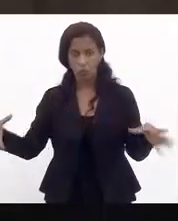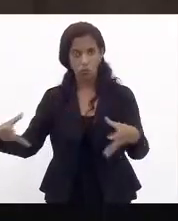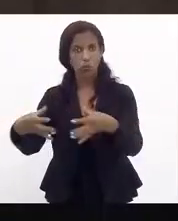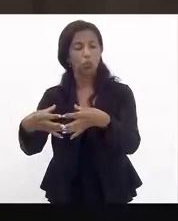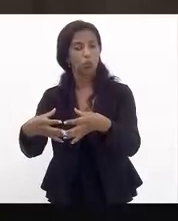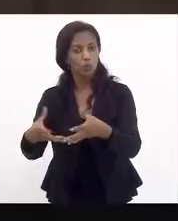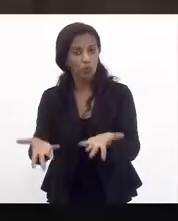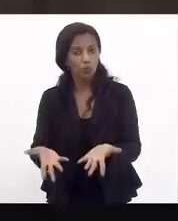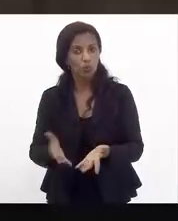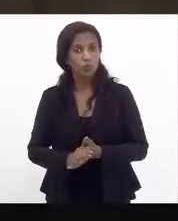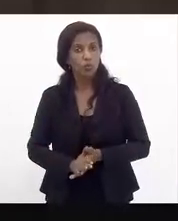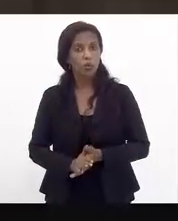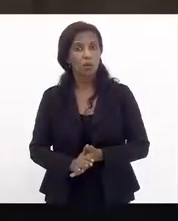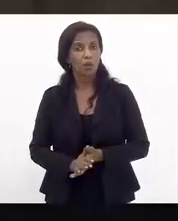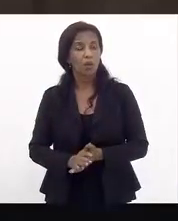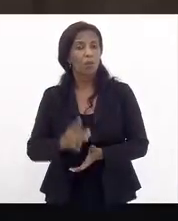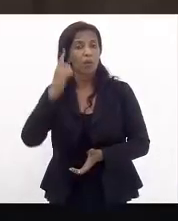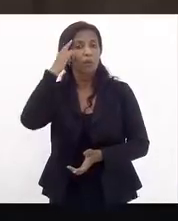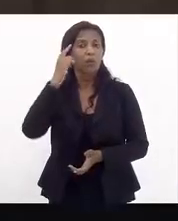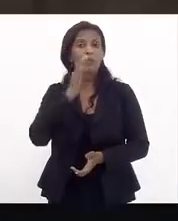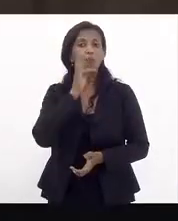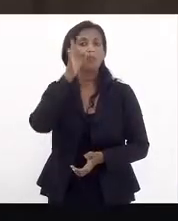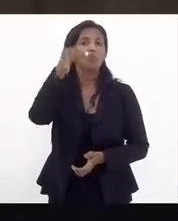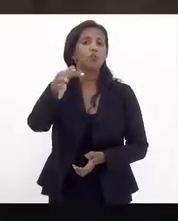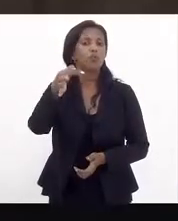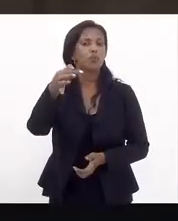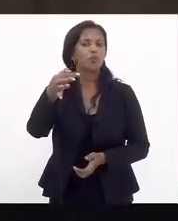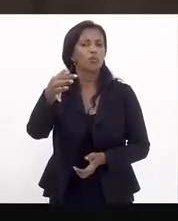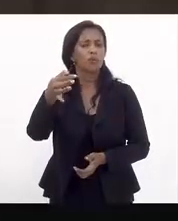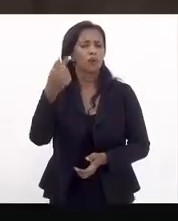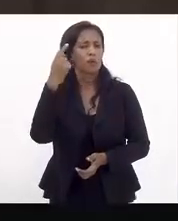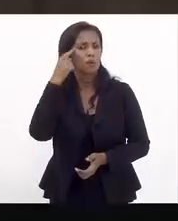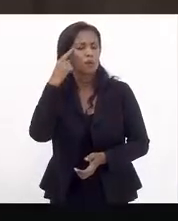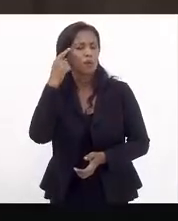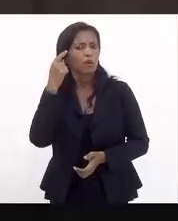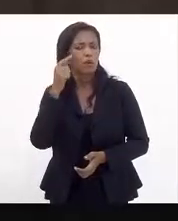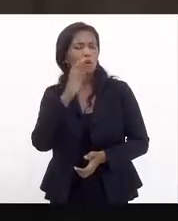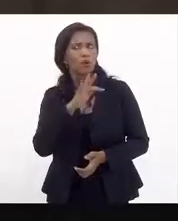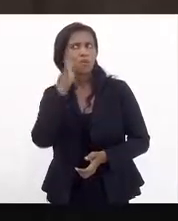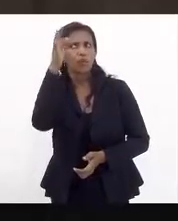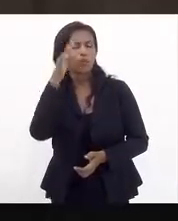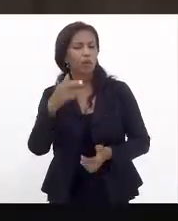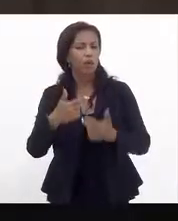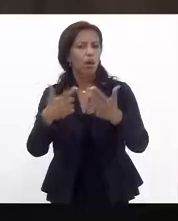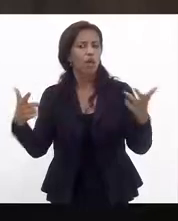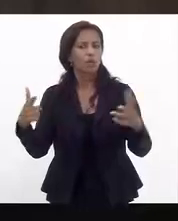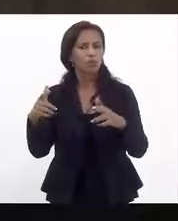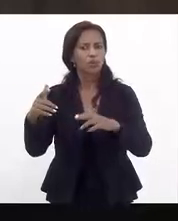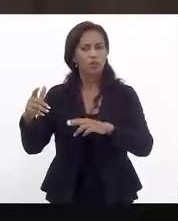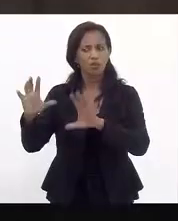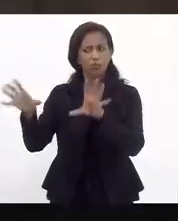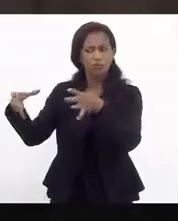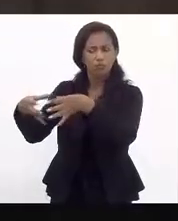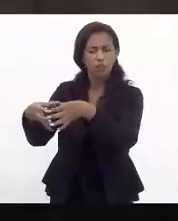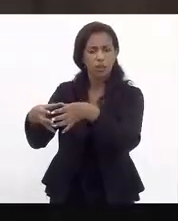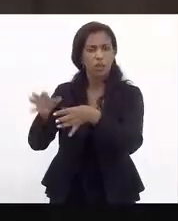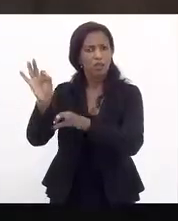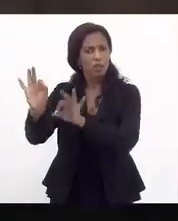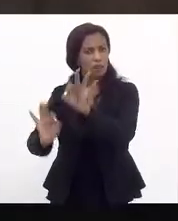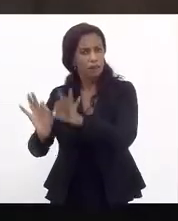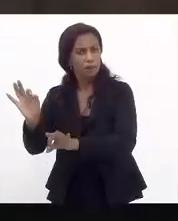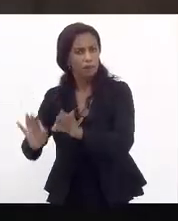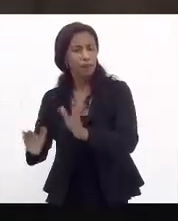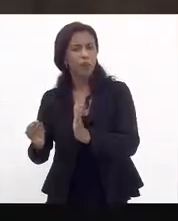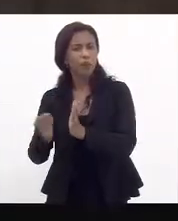conjunto da obra aqui mas sem perspectiva futura a gente tá querendo respectiva de uma coisa que as outras categorias que hoje tem um plantão